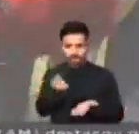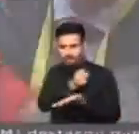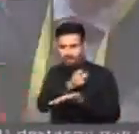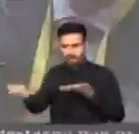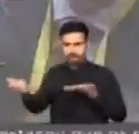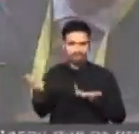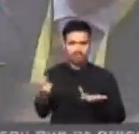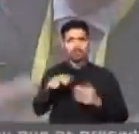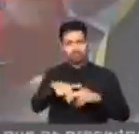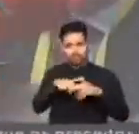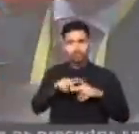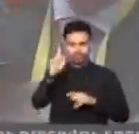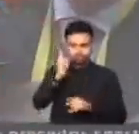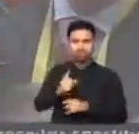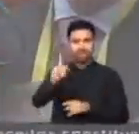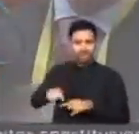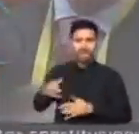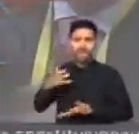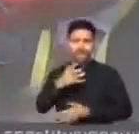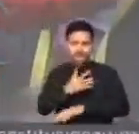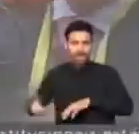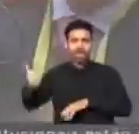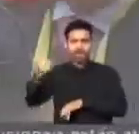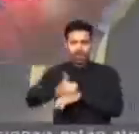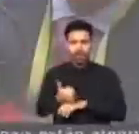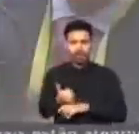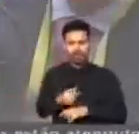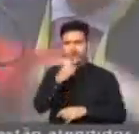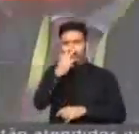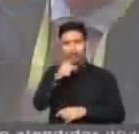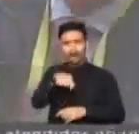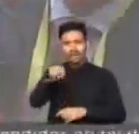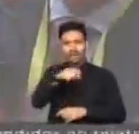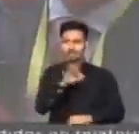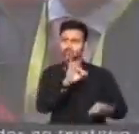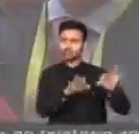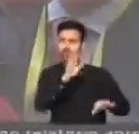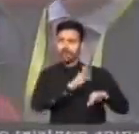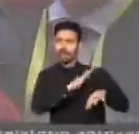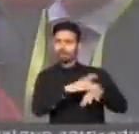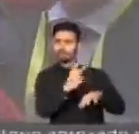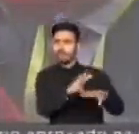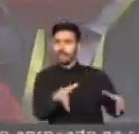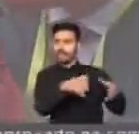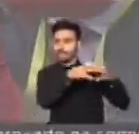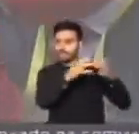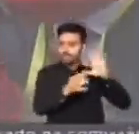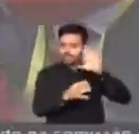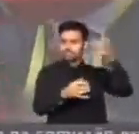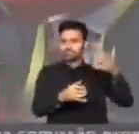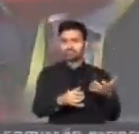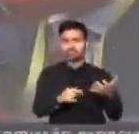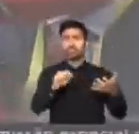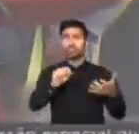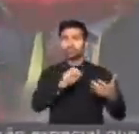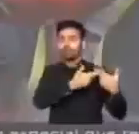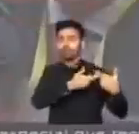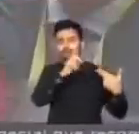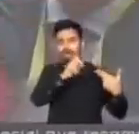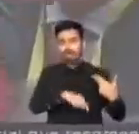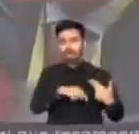e é golpe. O tribunal de acessão foi montado com o inquisidor à frente, seu Eduardo